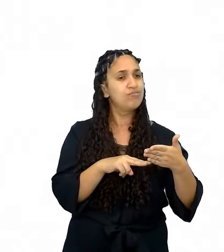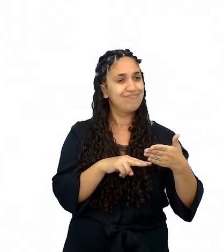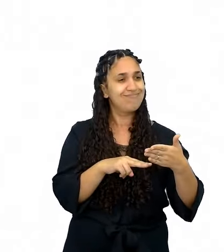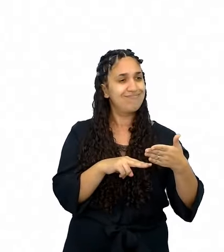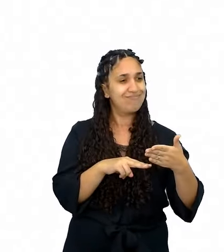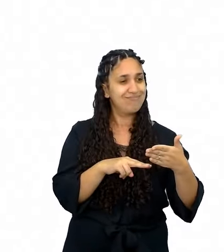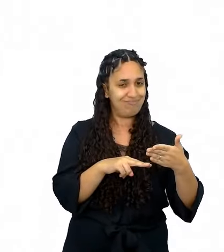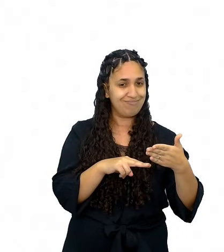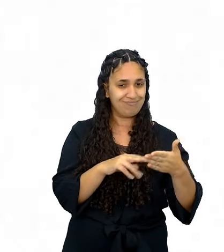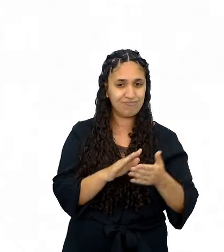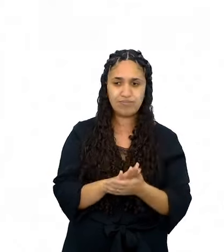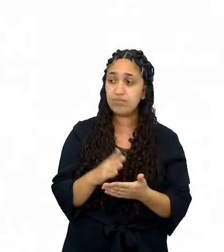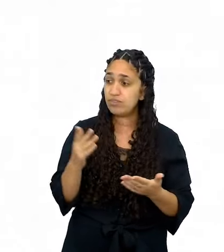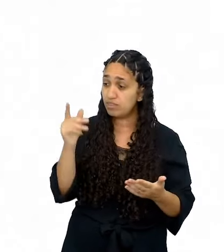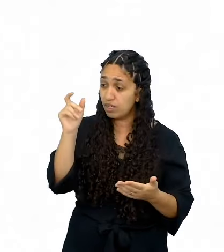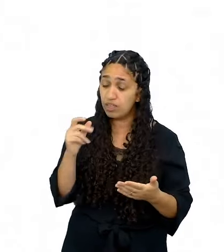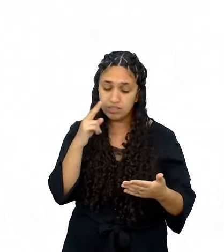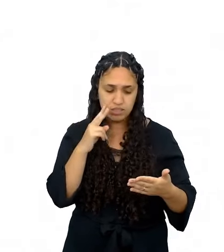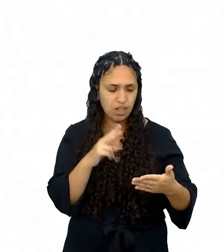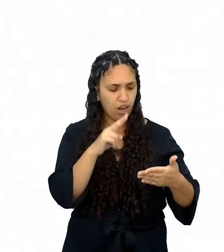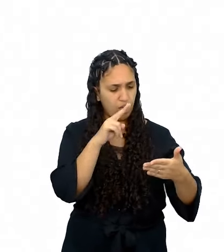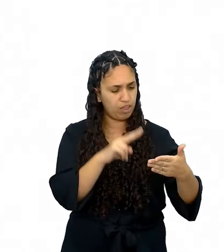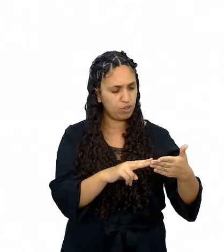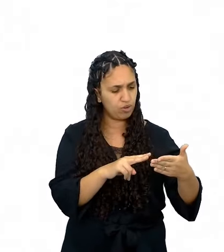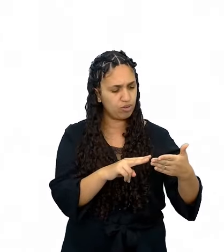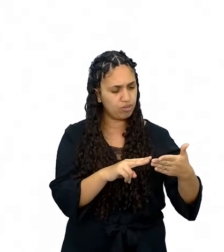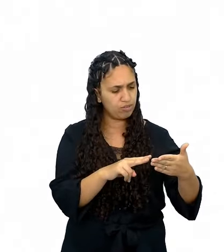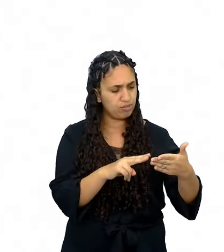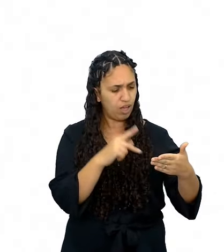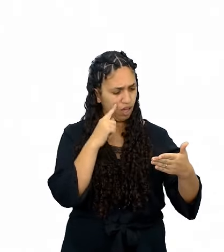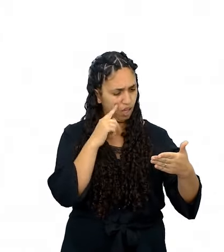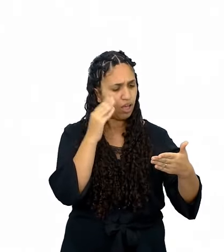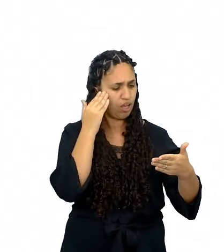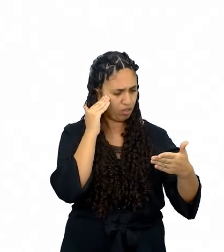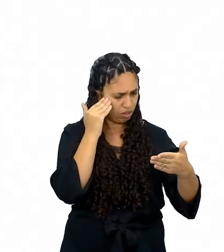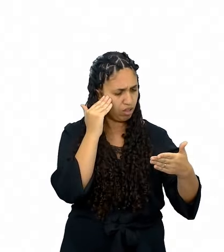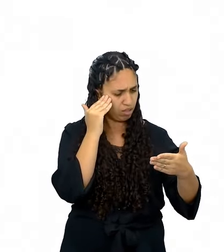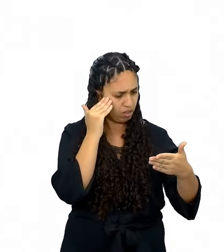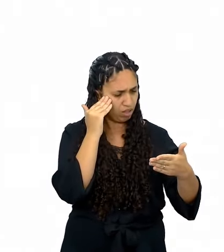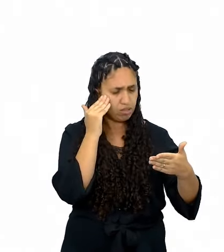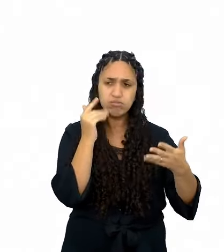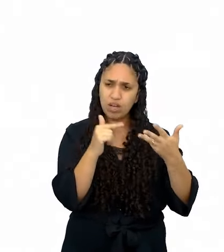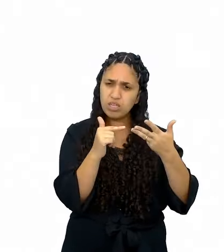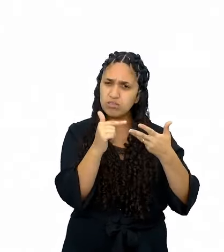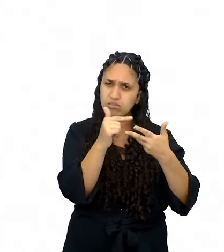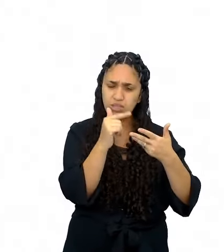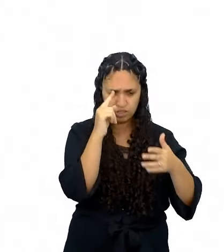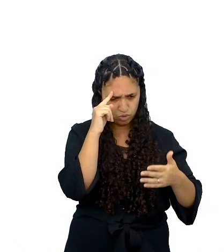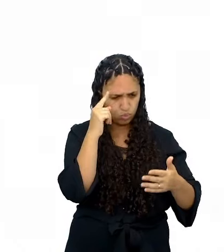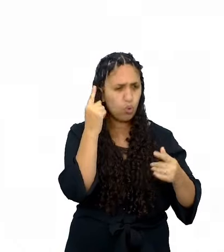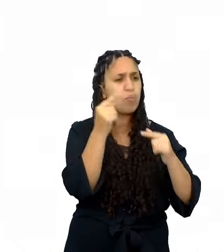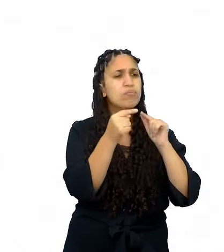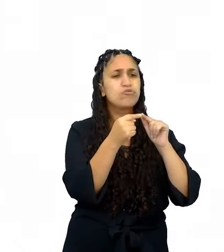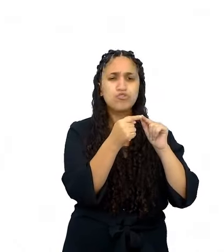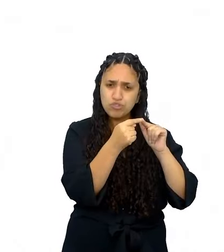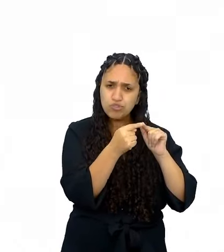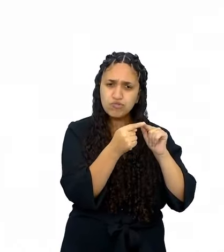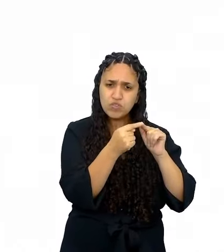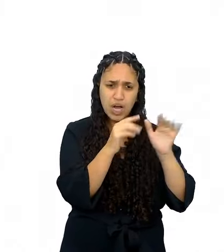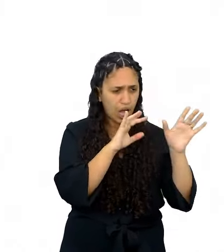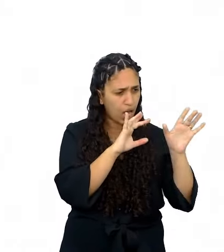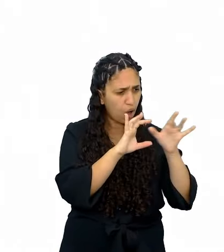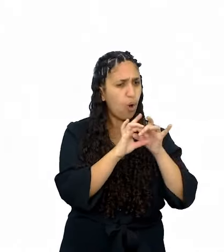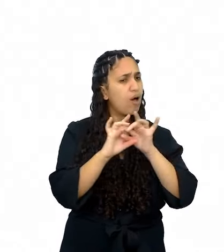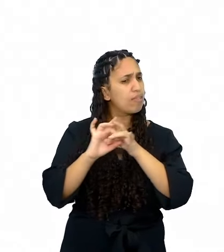estão objetivas? Há conexões entre as partes? O todo forma um texto